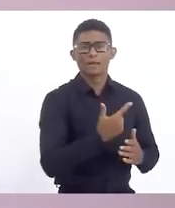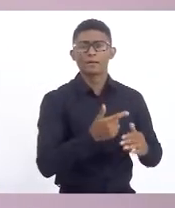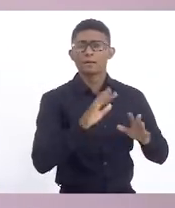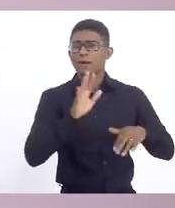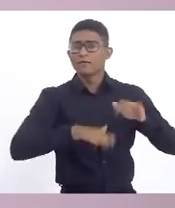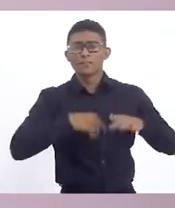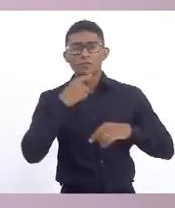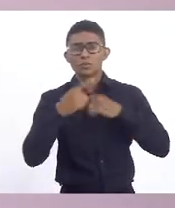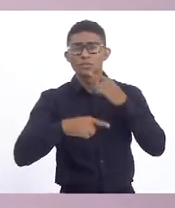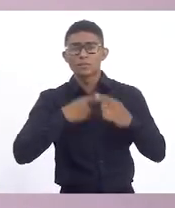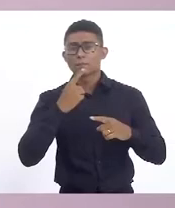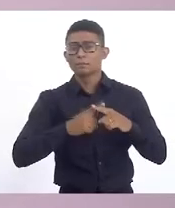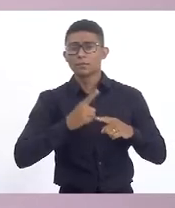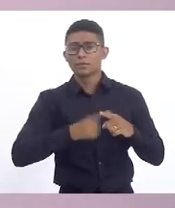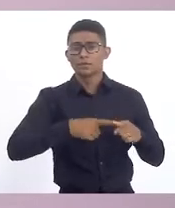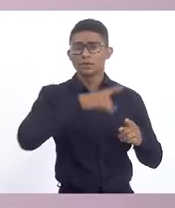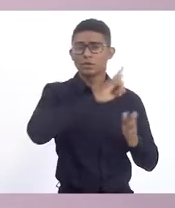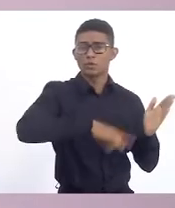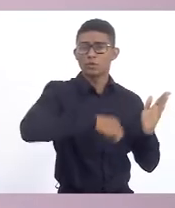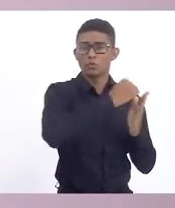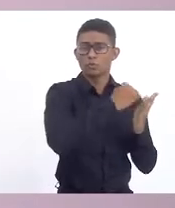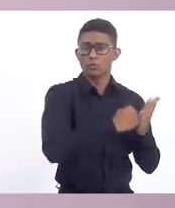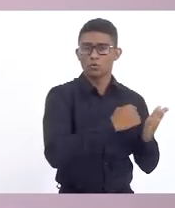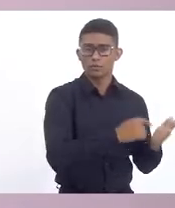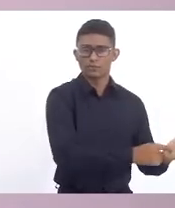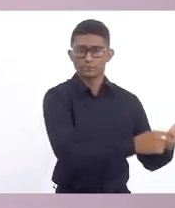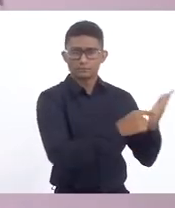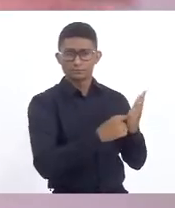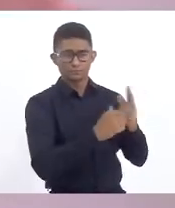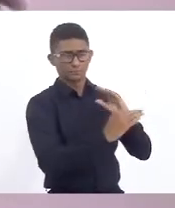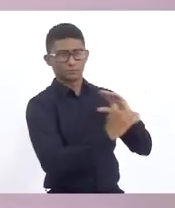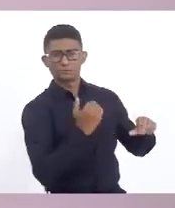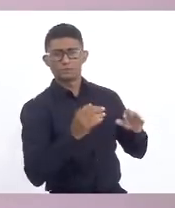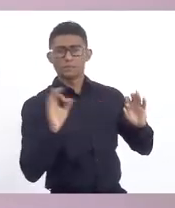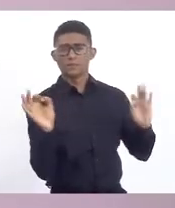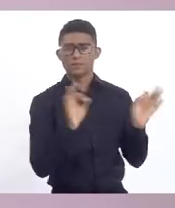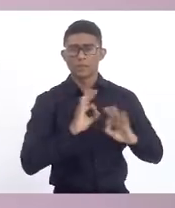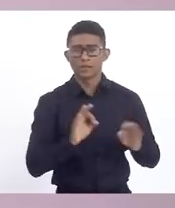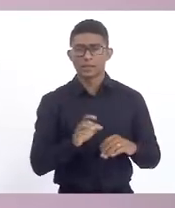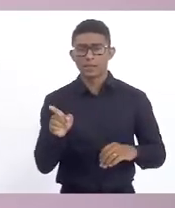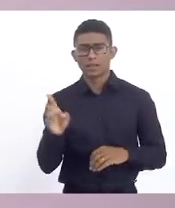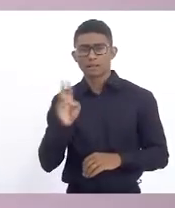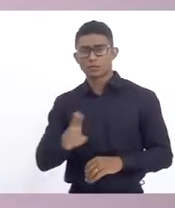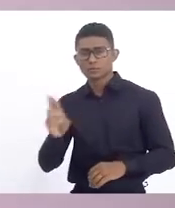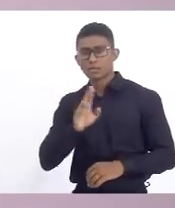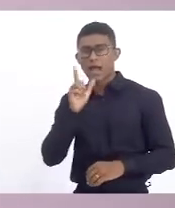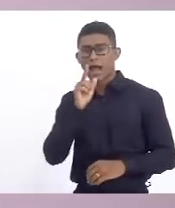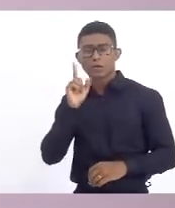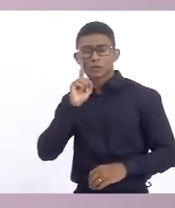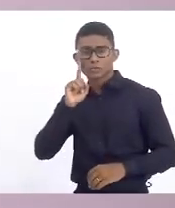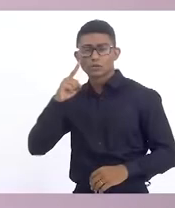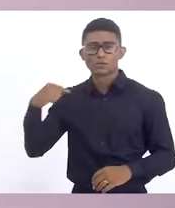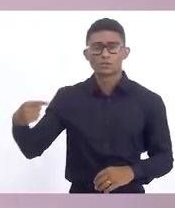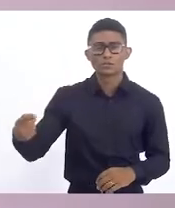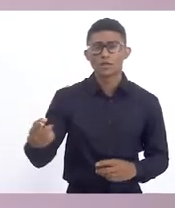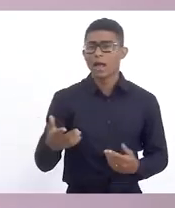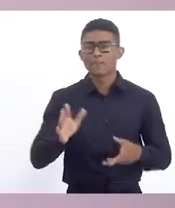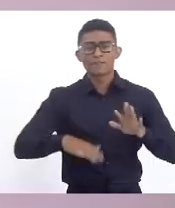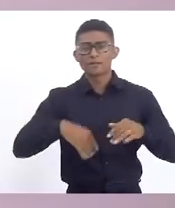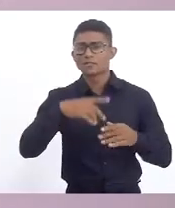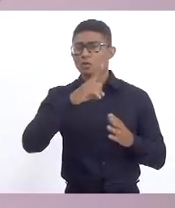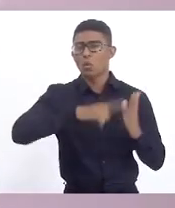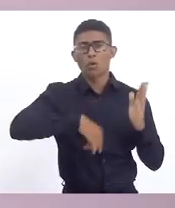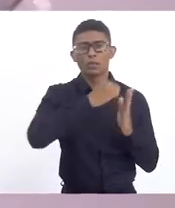pagar, né, o valor daquilo que ela consome diariamente em função da questão da sua demanda. E essa dificuldade